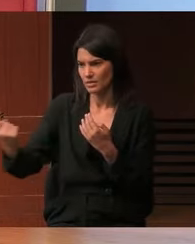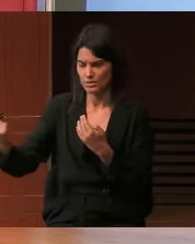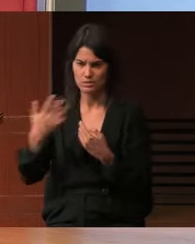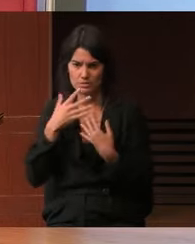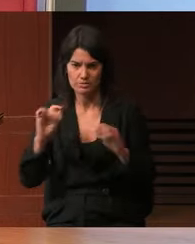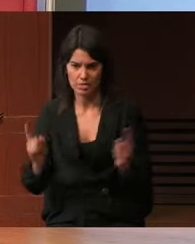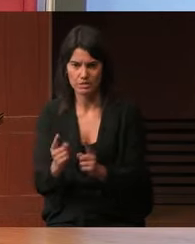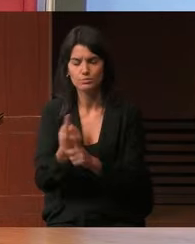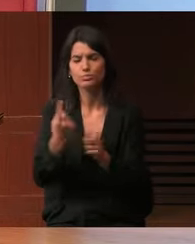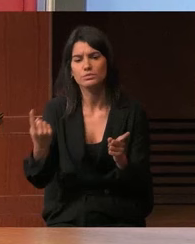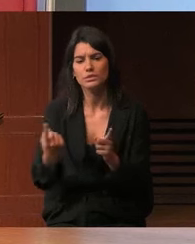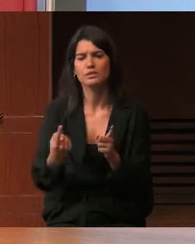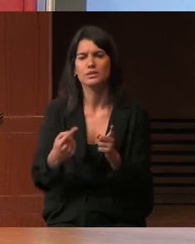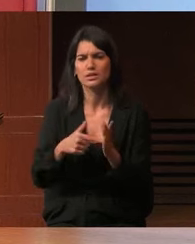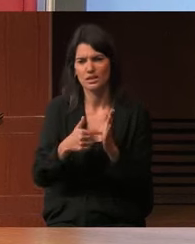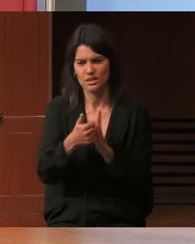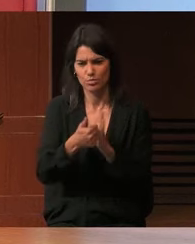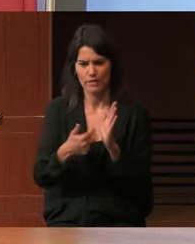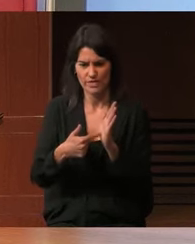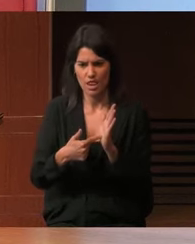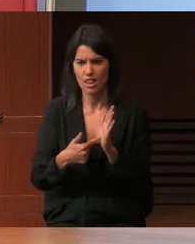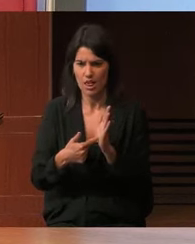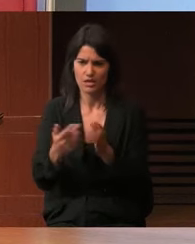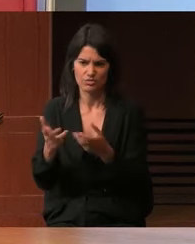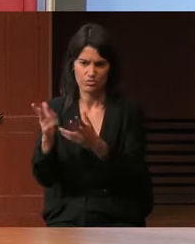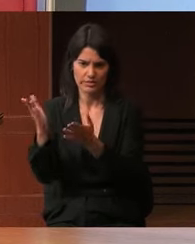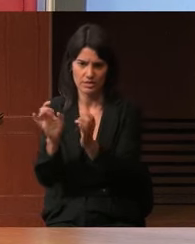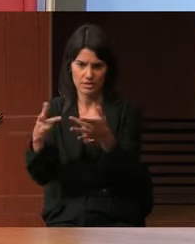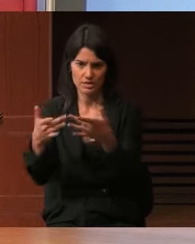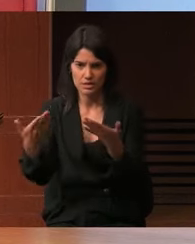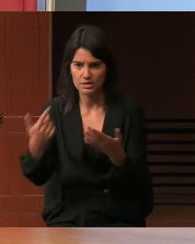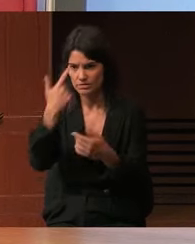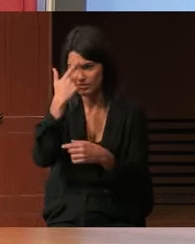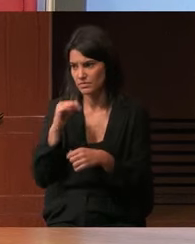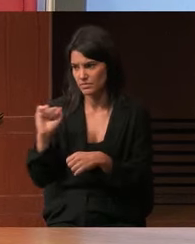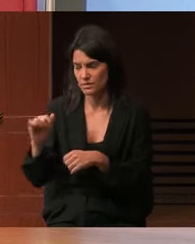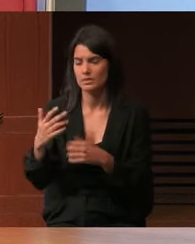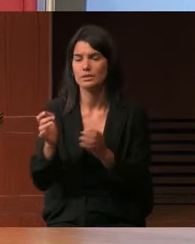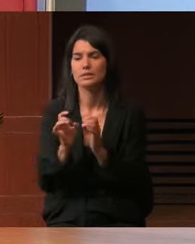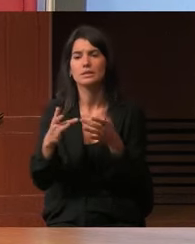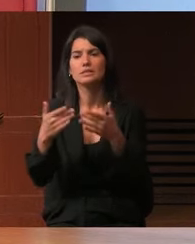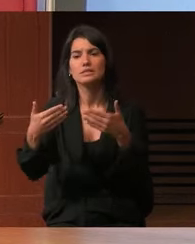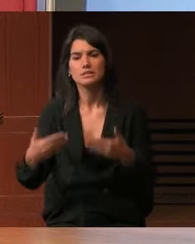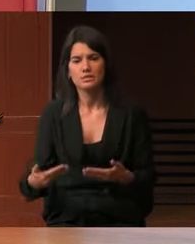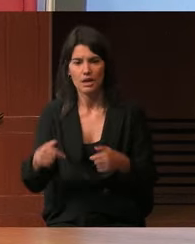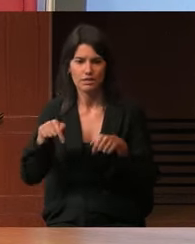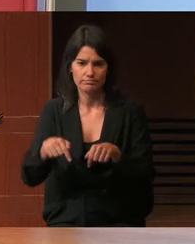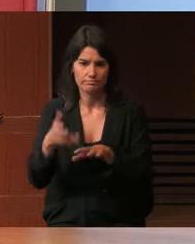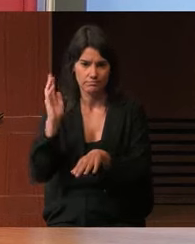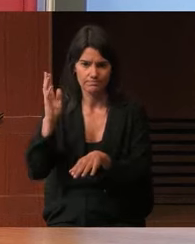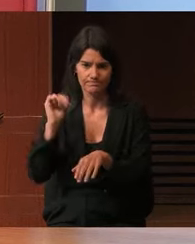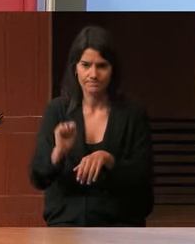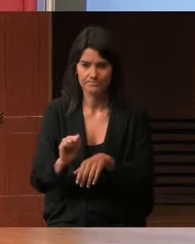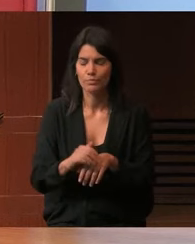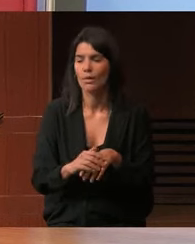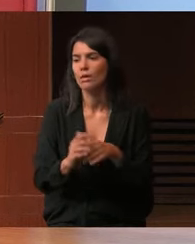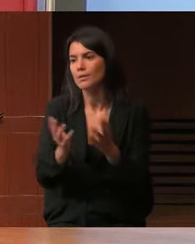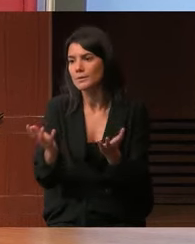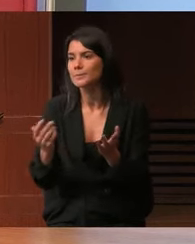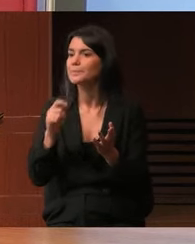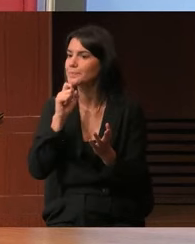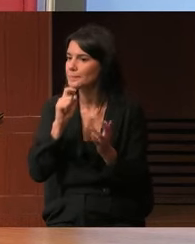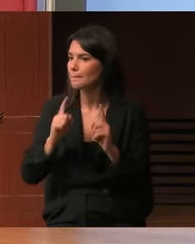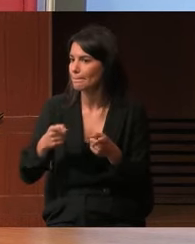biografias estão disponíveis naturalmente na internet, no site do fórum, e portanto assim